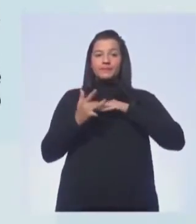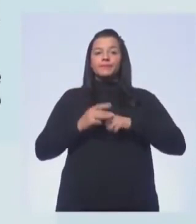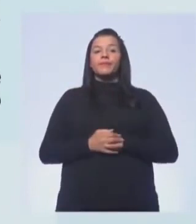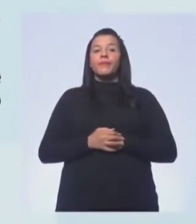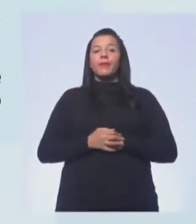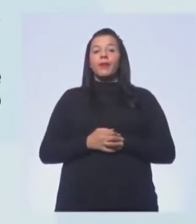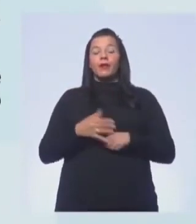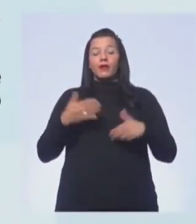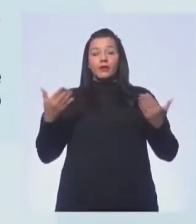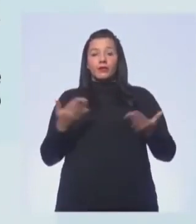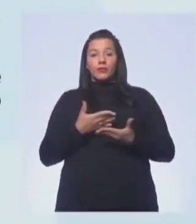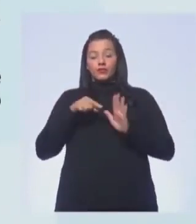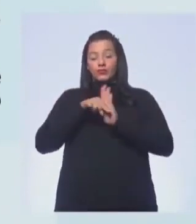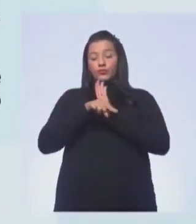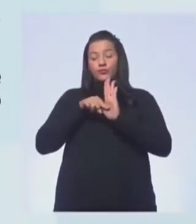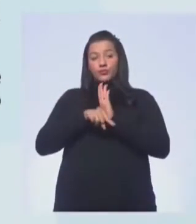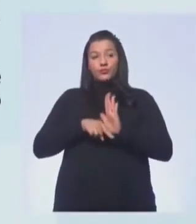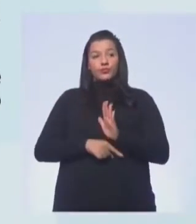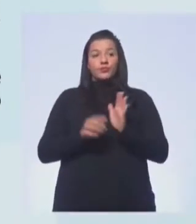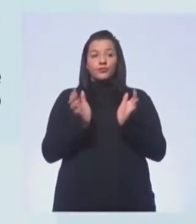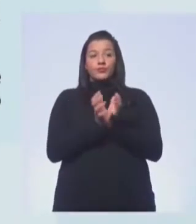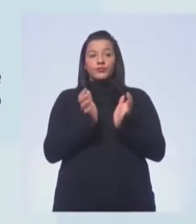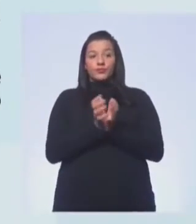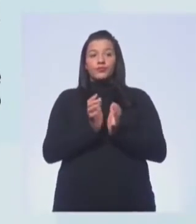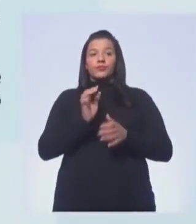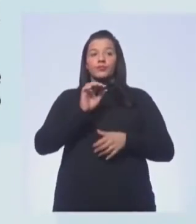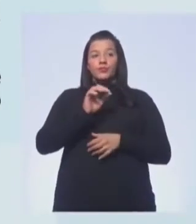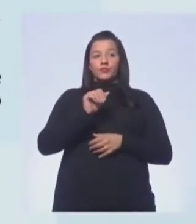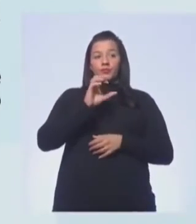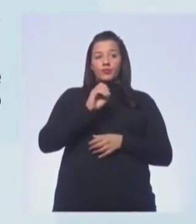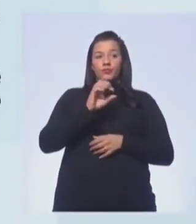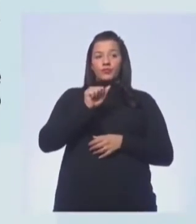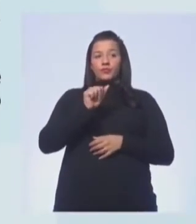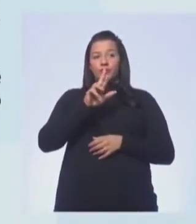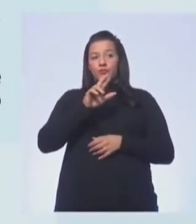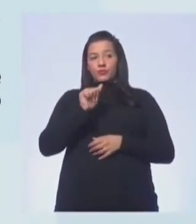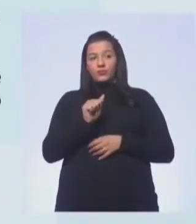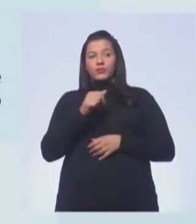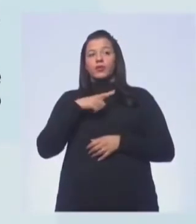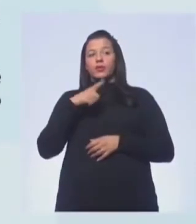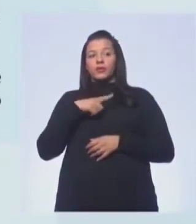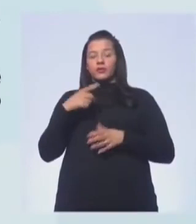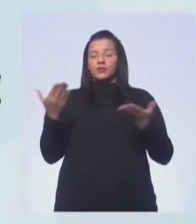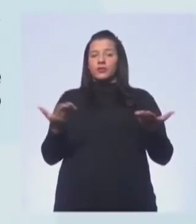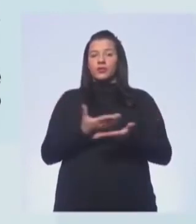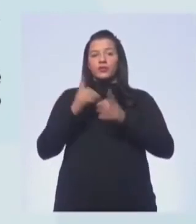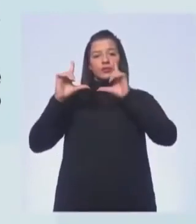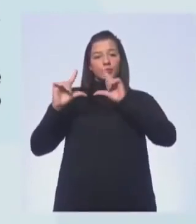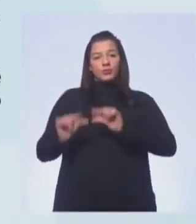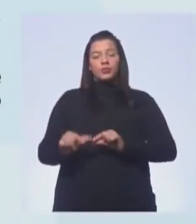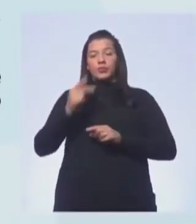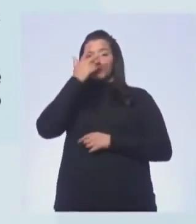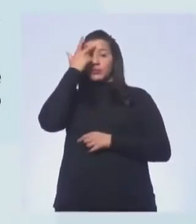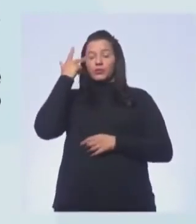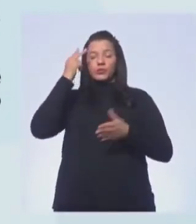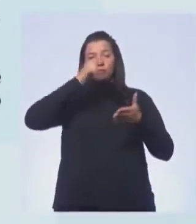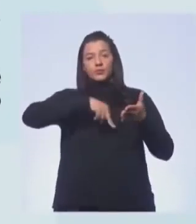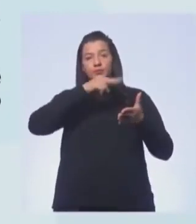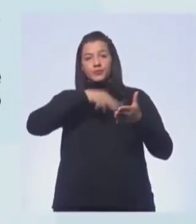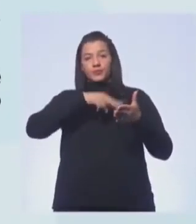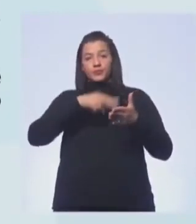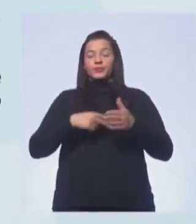com a coordenadoria da pesquisa Zoara-Faila, a internet e as redes sociais são razões para a queda do percentual de